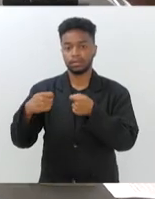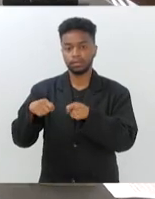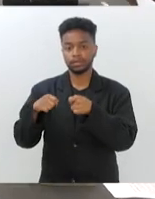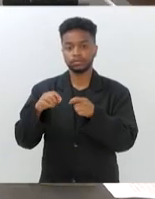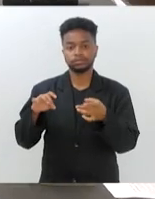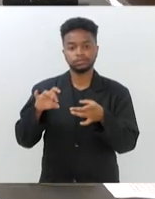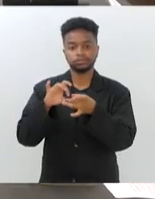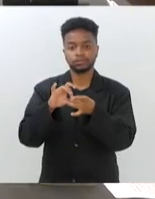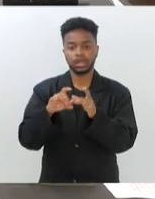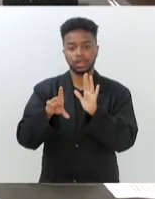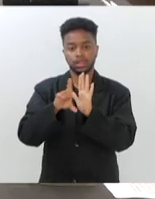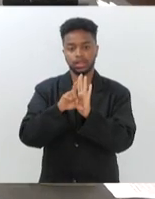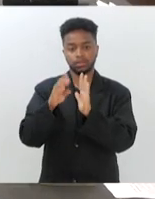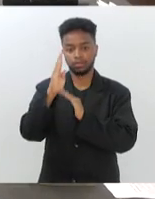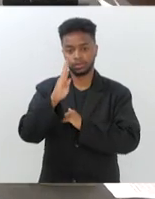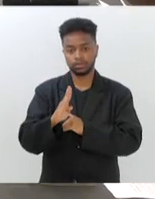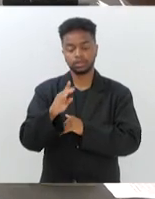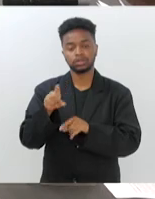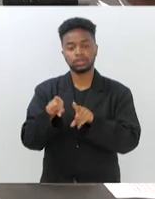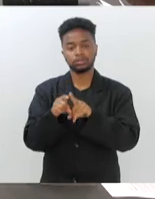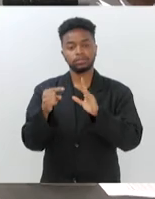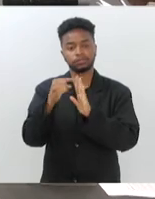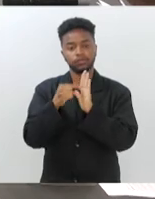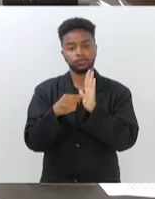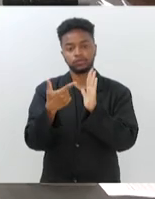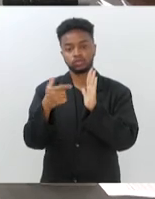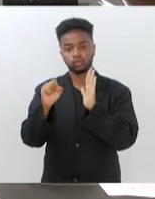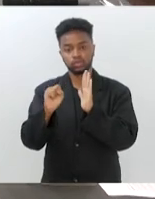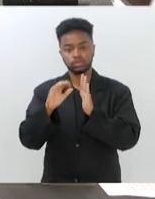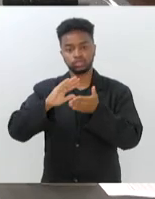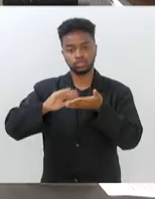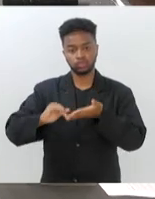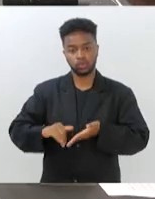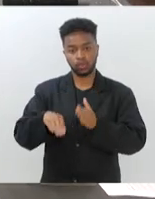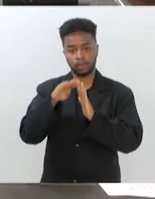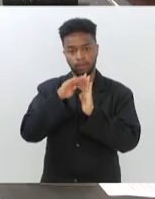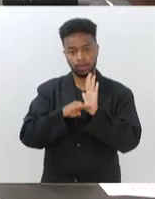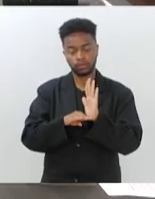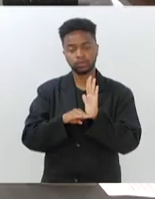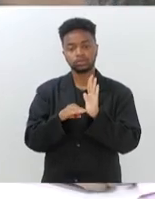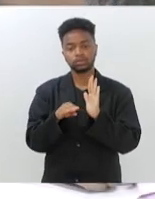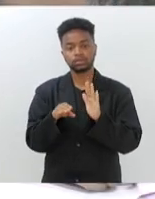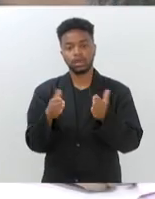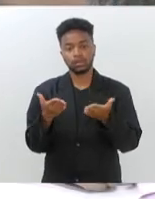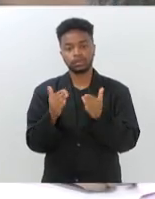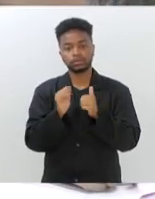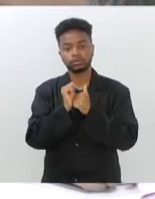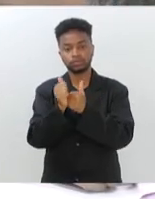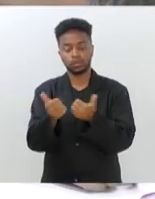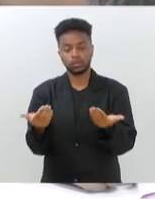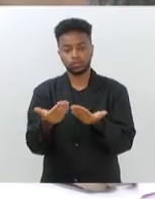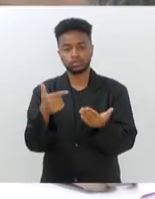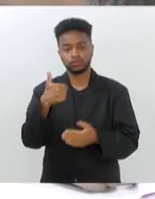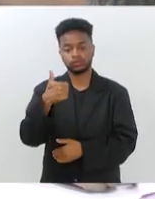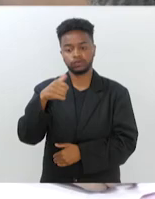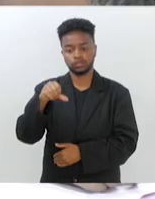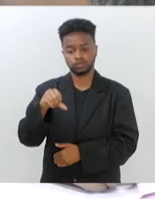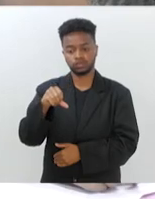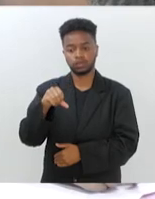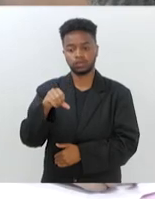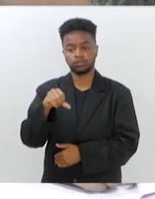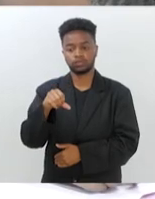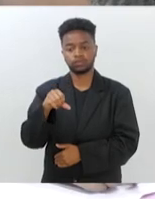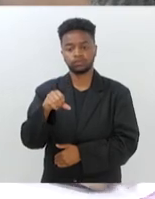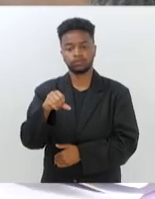Brasil o item 28 foi retirado da pauta seguindo que a nossa pauta de hoje o item 29